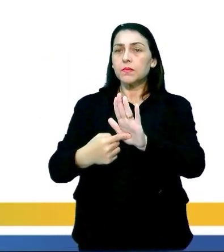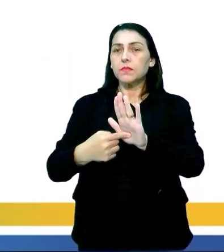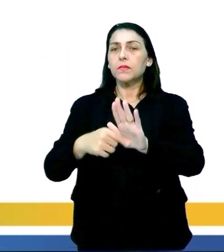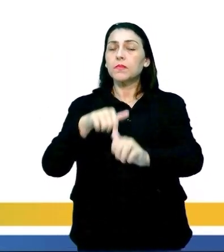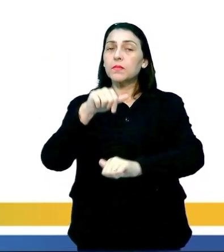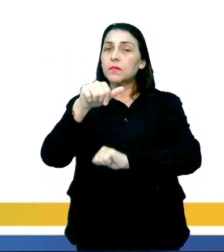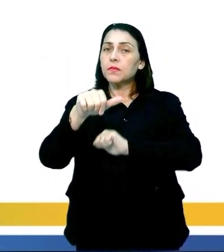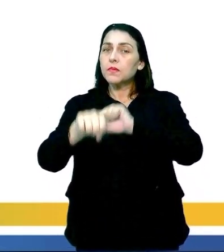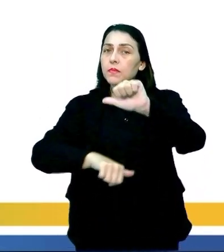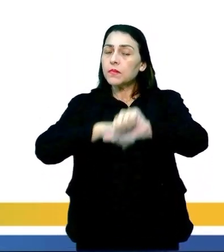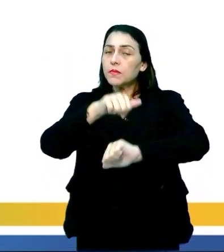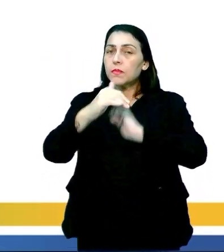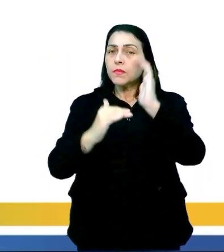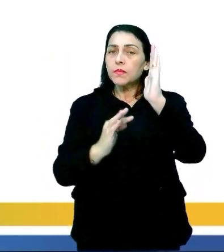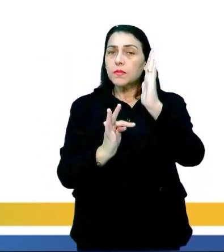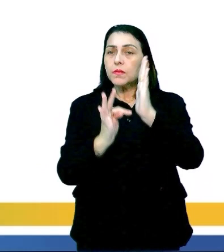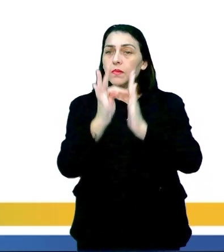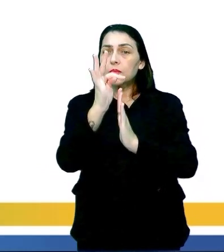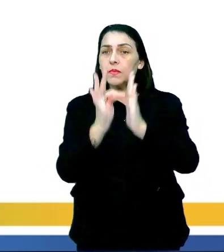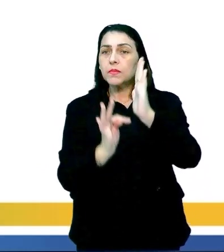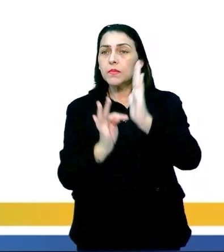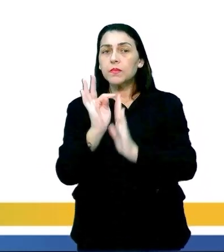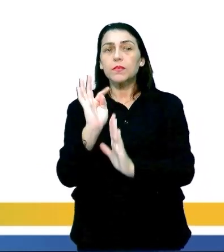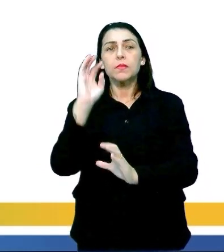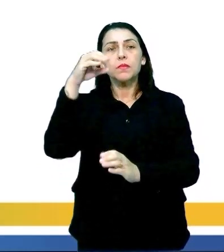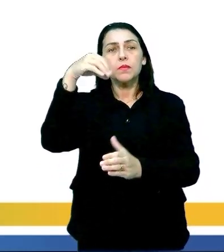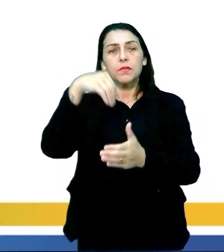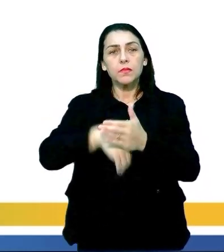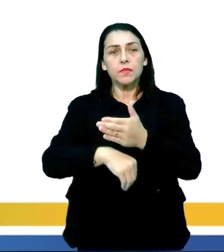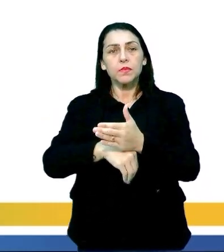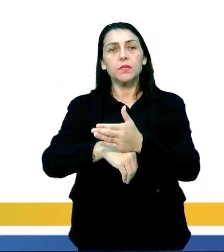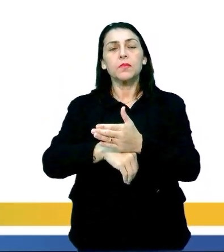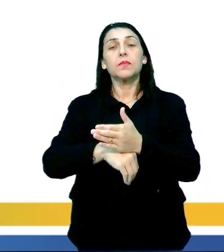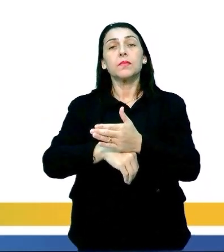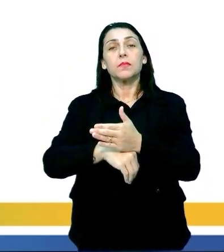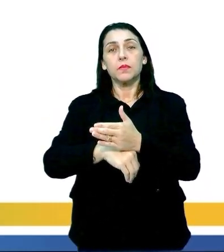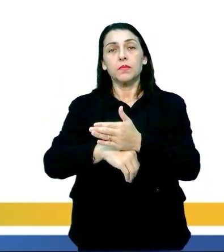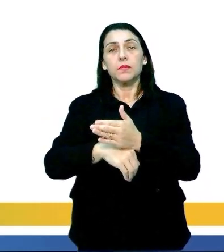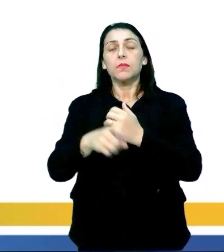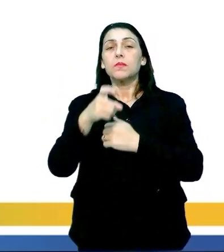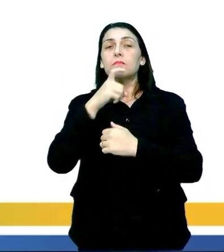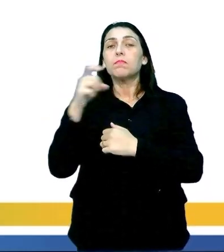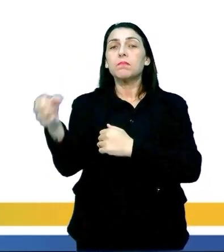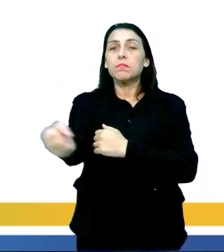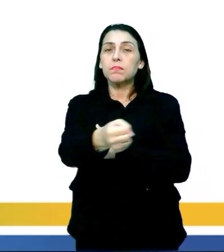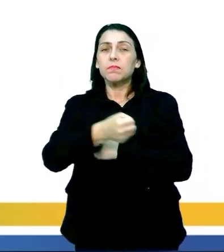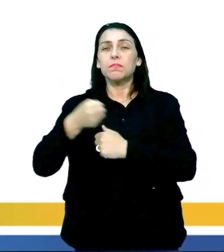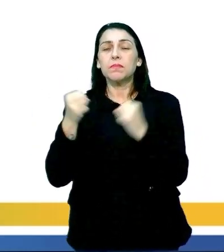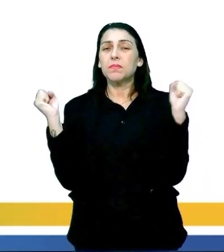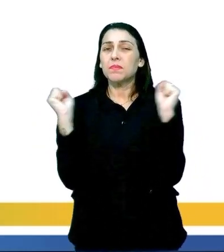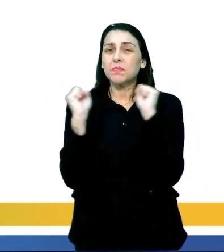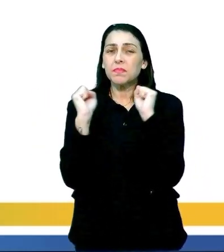a variação da temperatura no interior de uma câmara frigorífica.